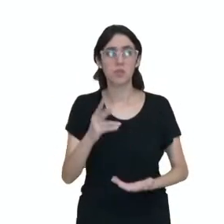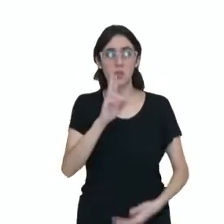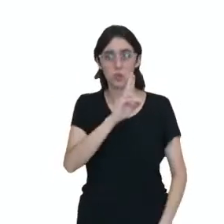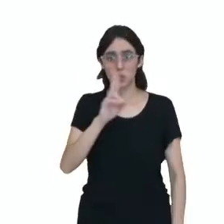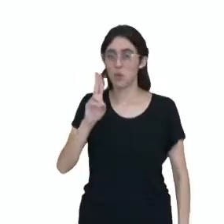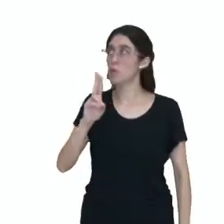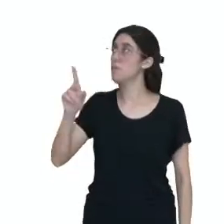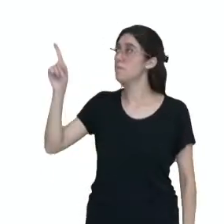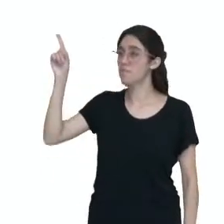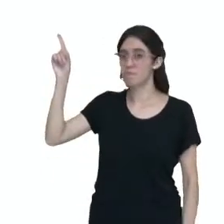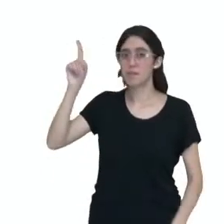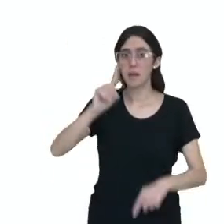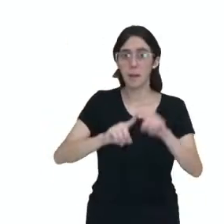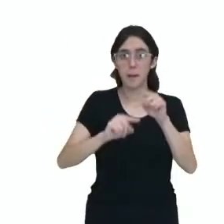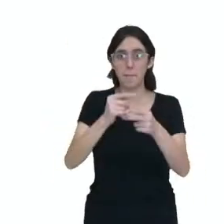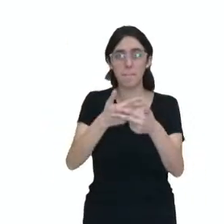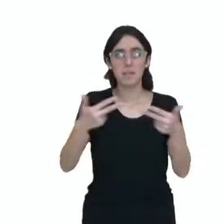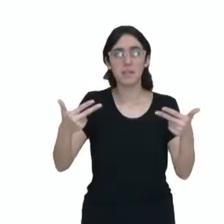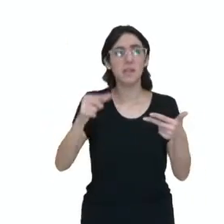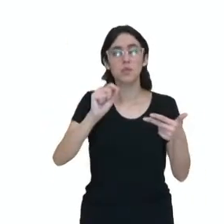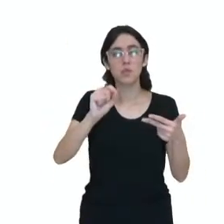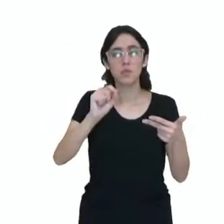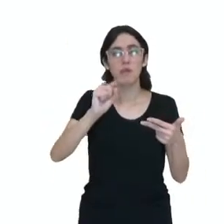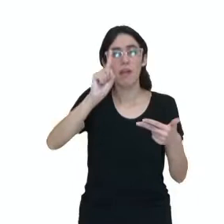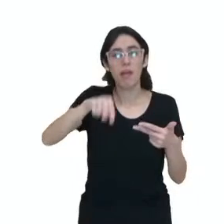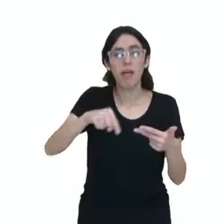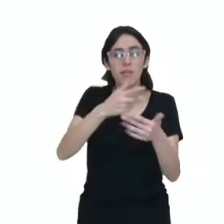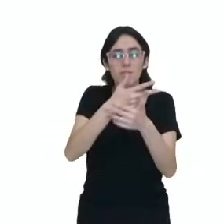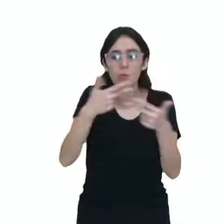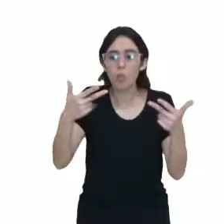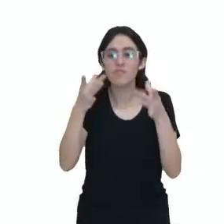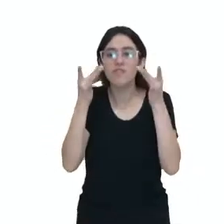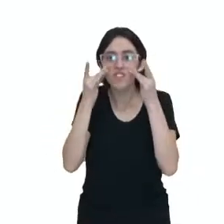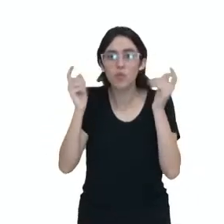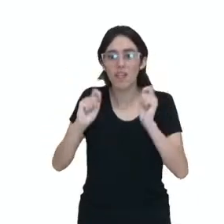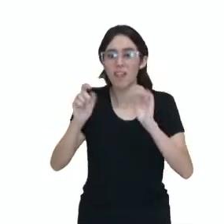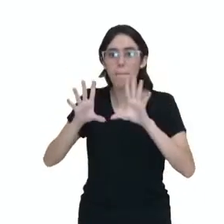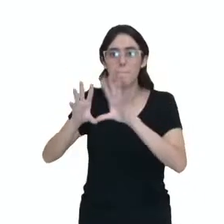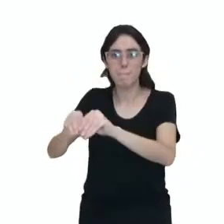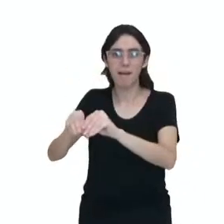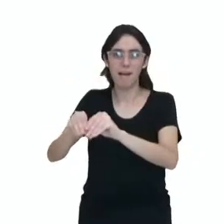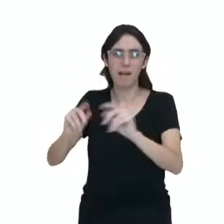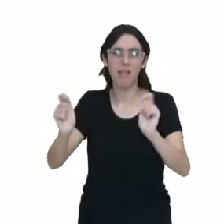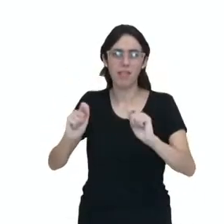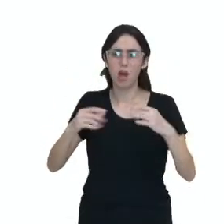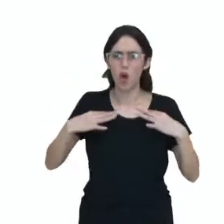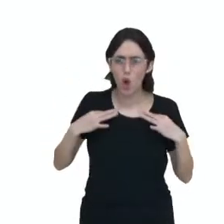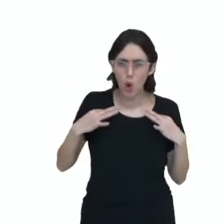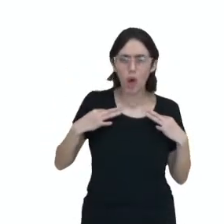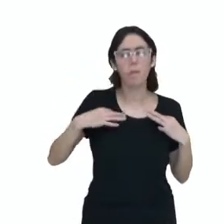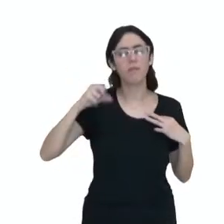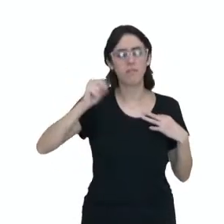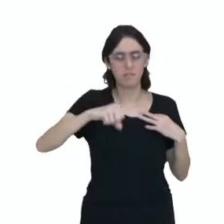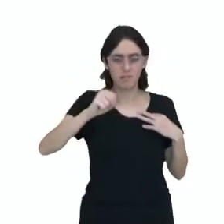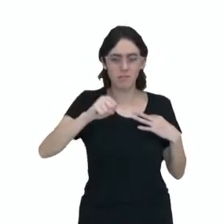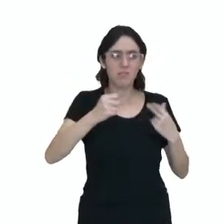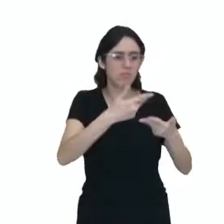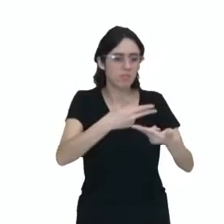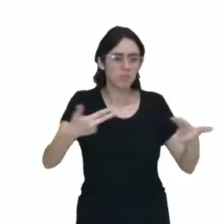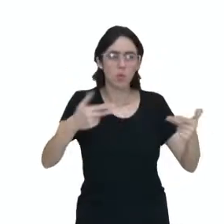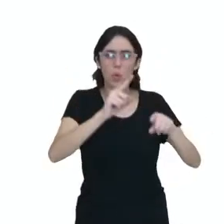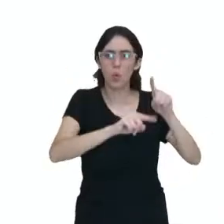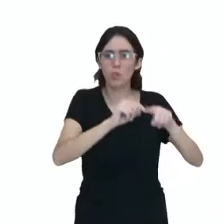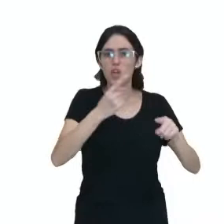diz, constituído por matéria, algo físico, aquilo que você pode pegar. A roupa, professor? Boa. Um artefato? Sim.